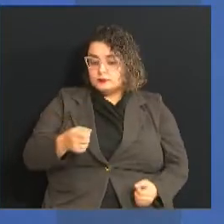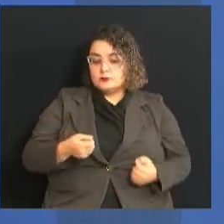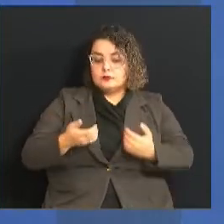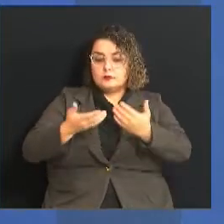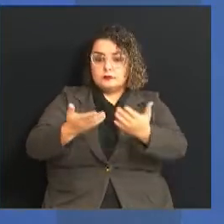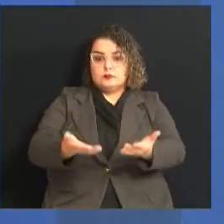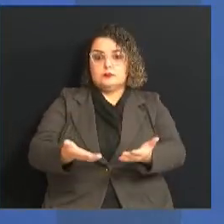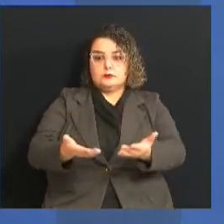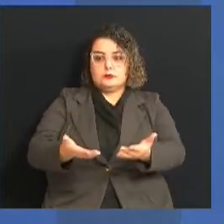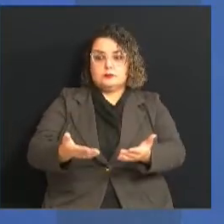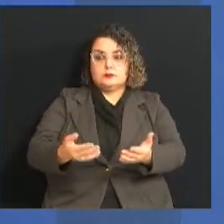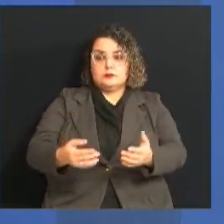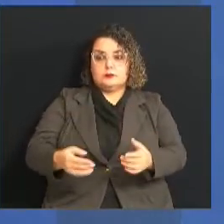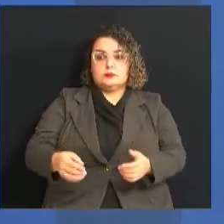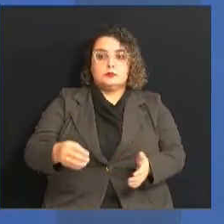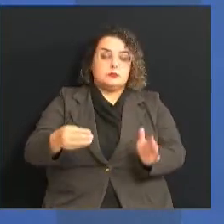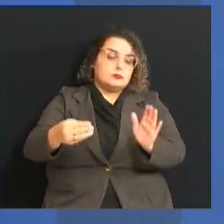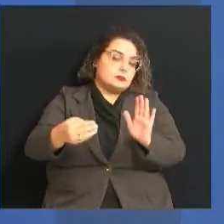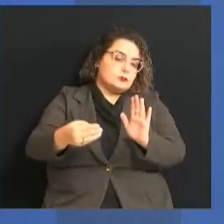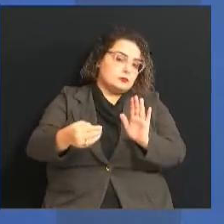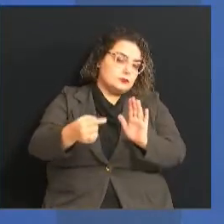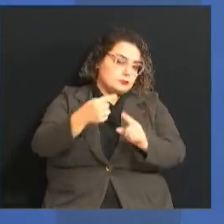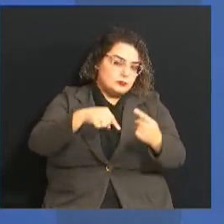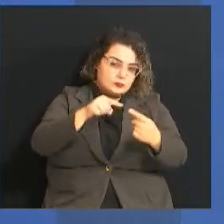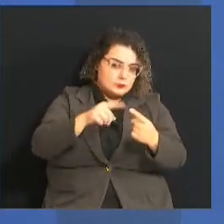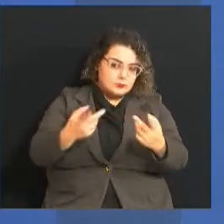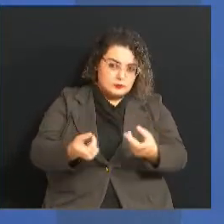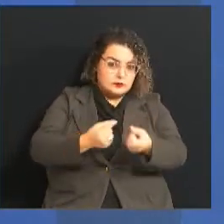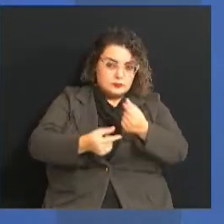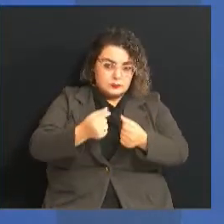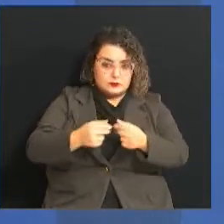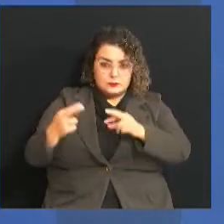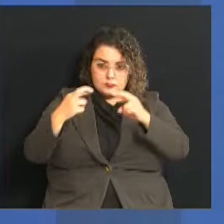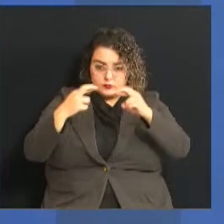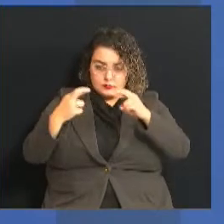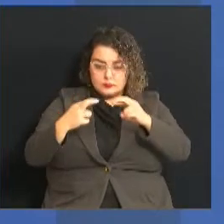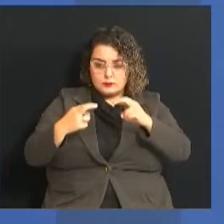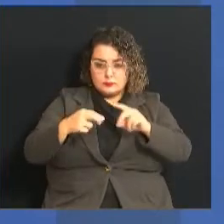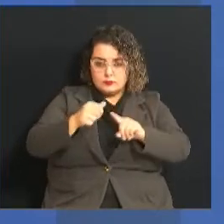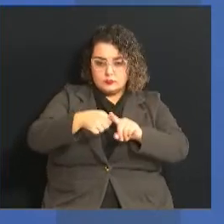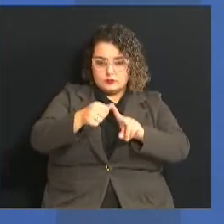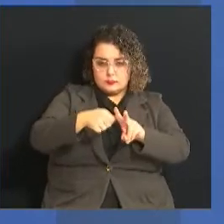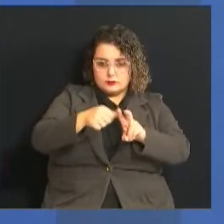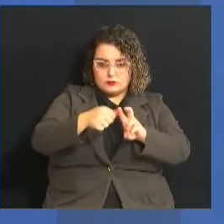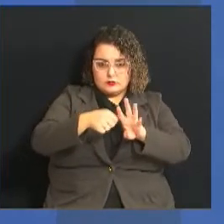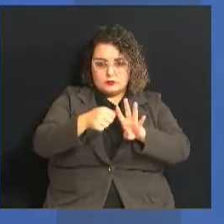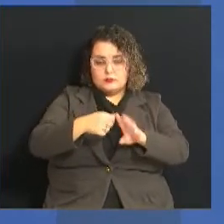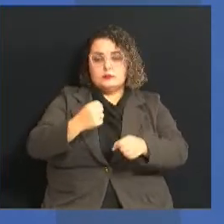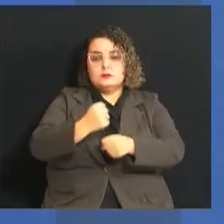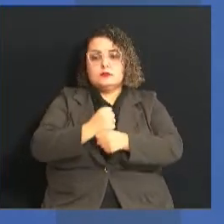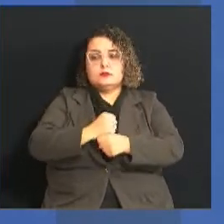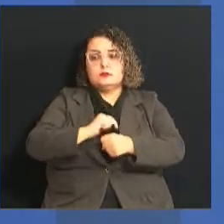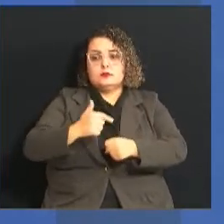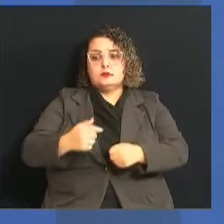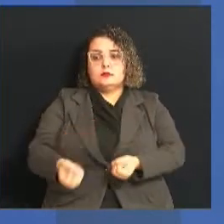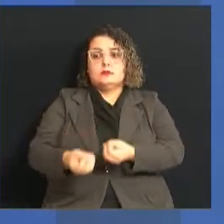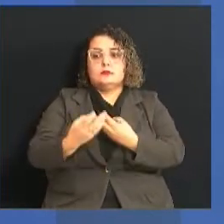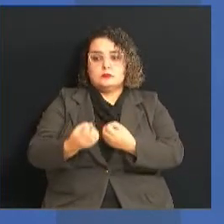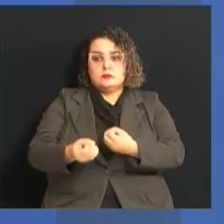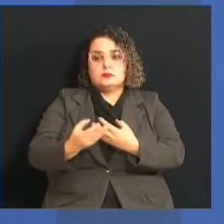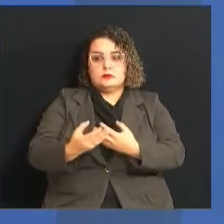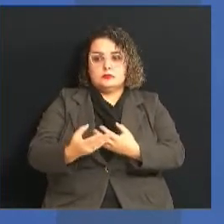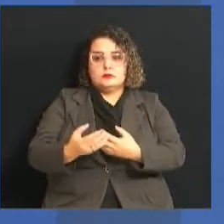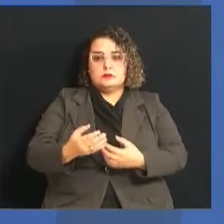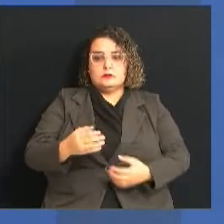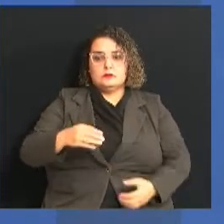as metas fiscais da Prefeitura de Campinas no primeiro quadrimestre de 2022. Quem traz as informações é